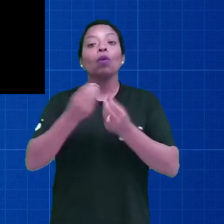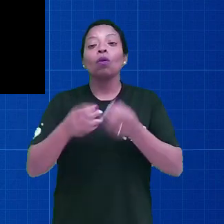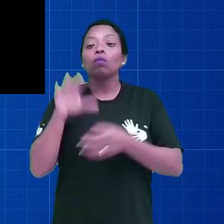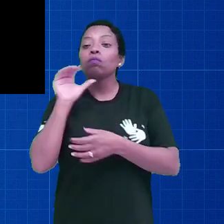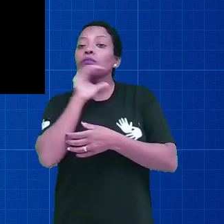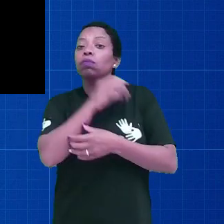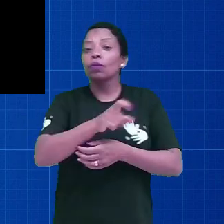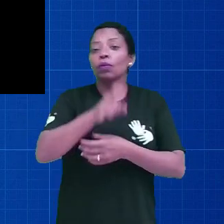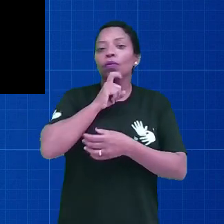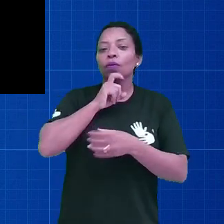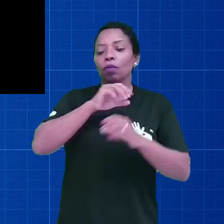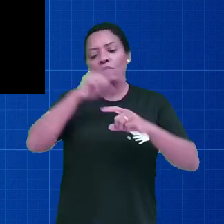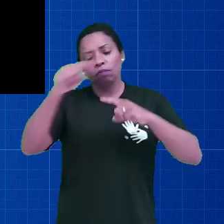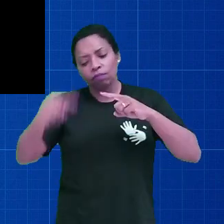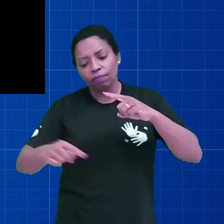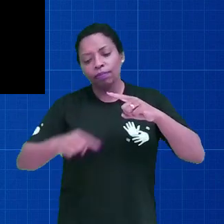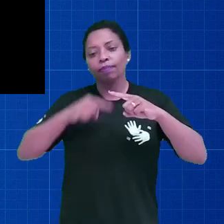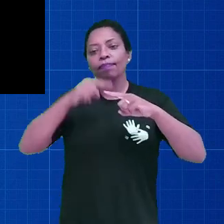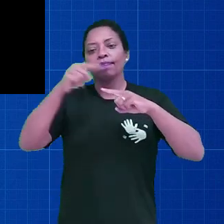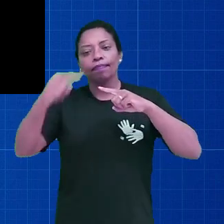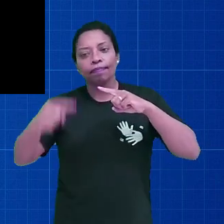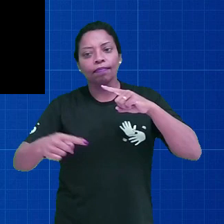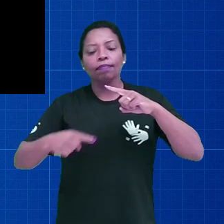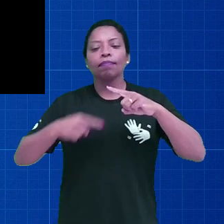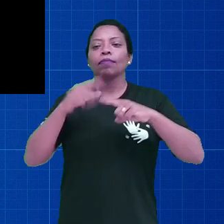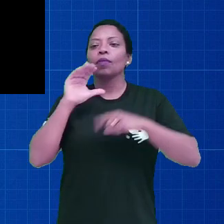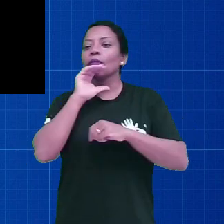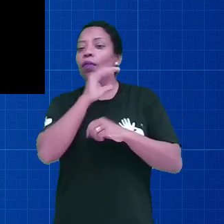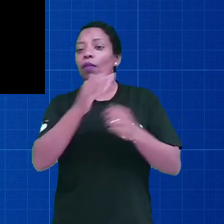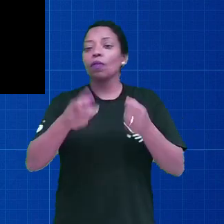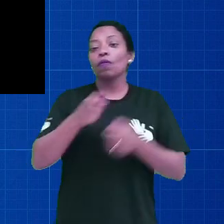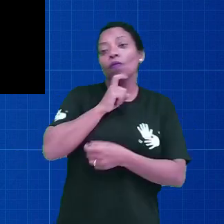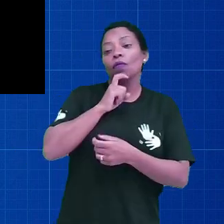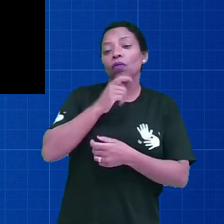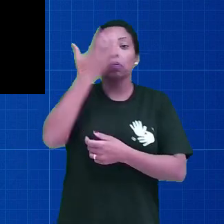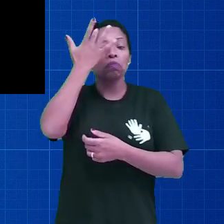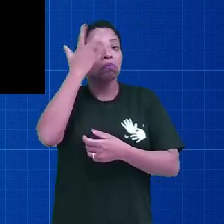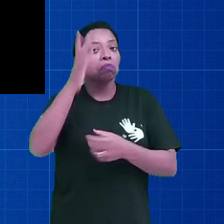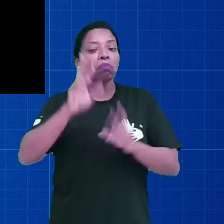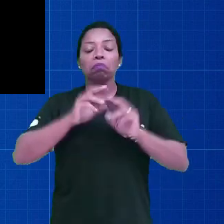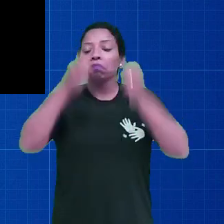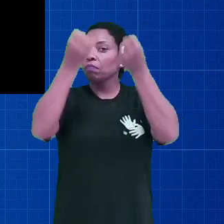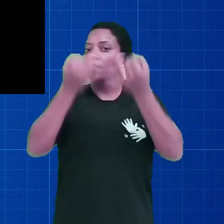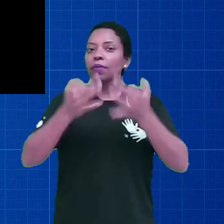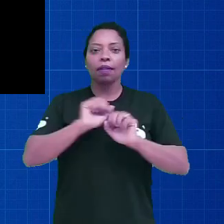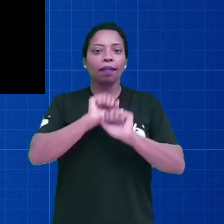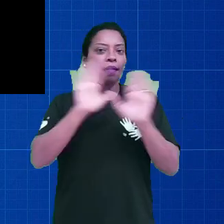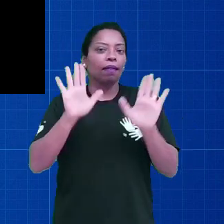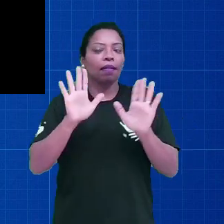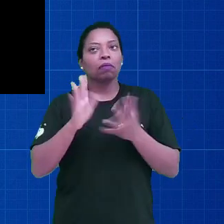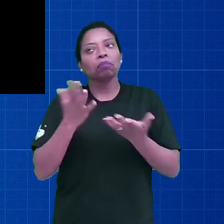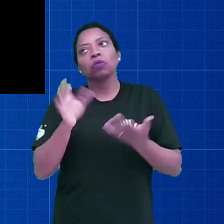Então, você tem ciclos de aquecimento ou resfriamento. Ninguém sabe o motivo do porquê.